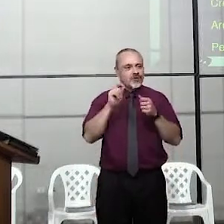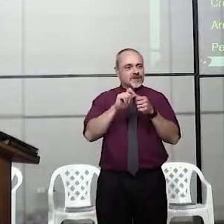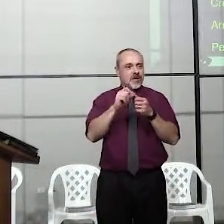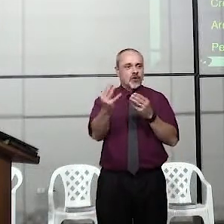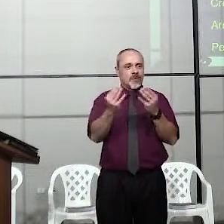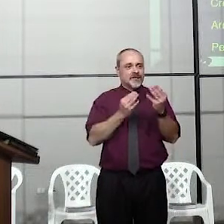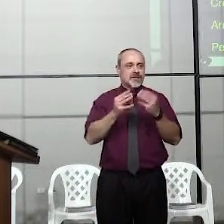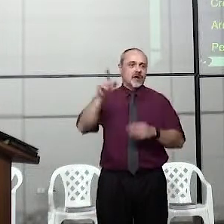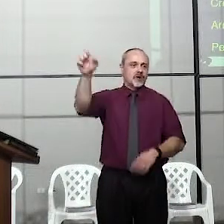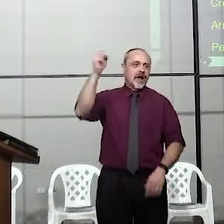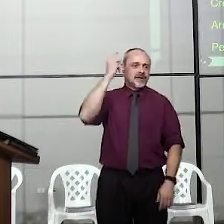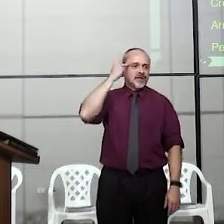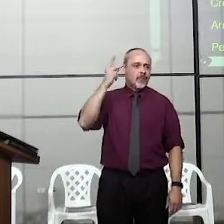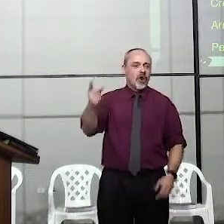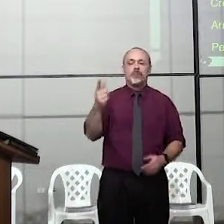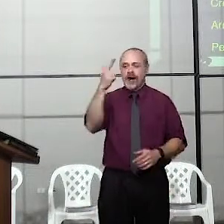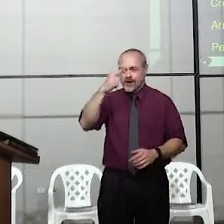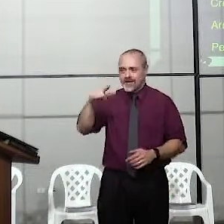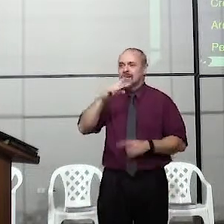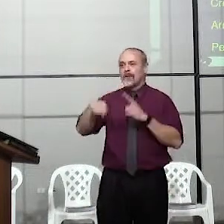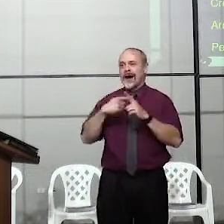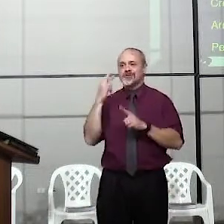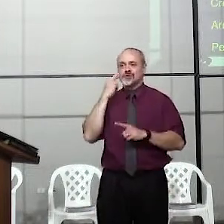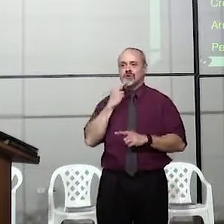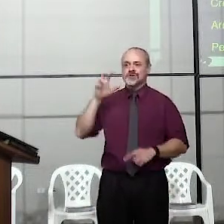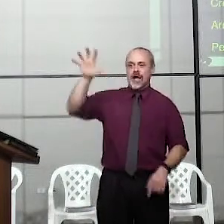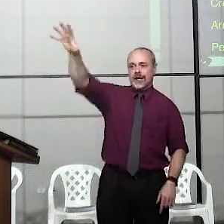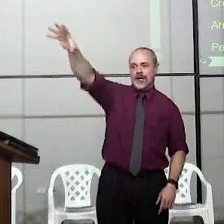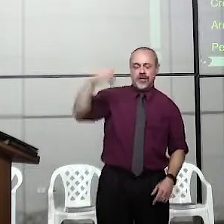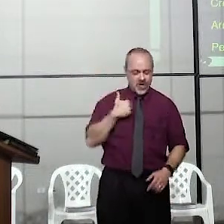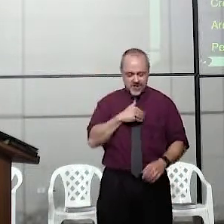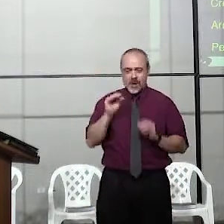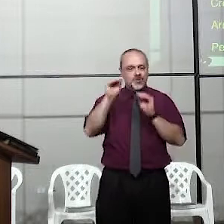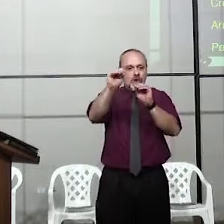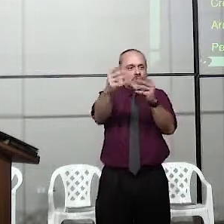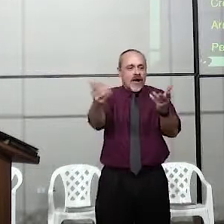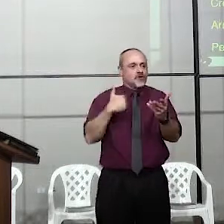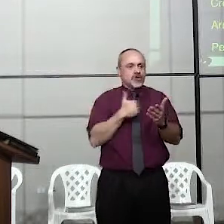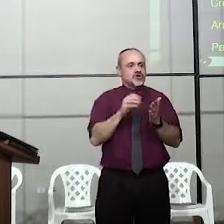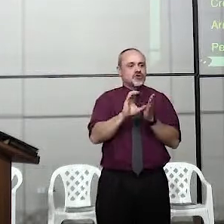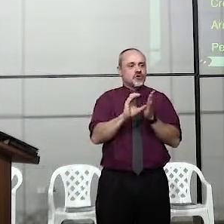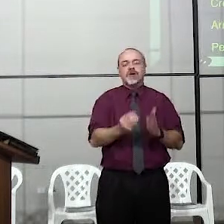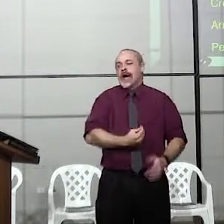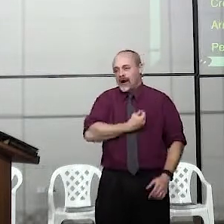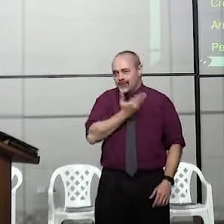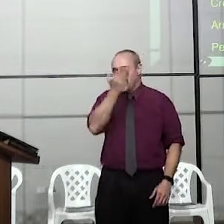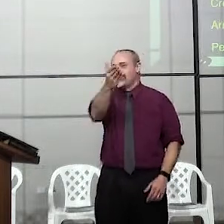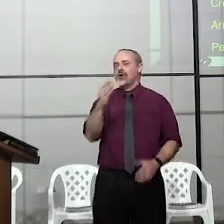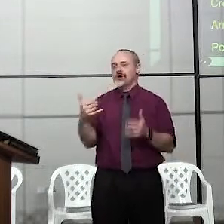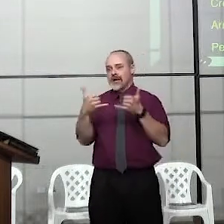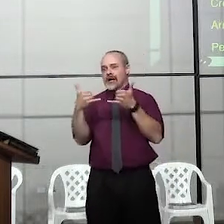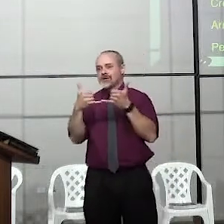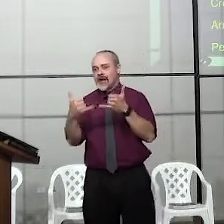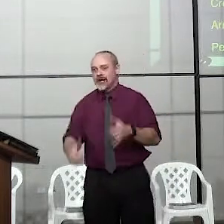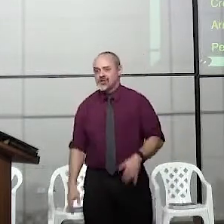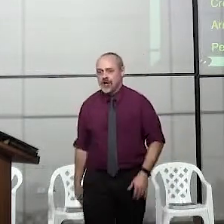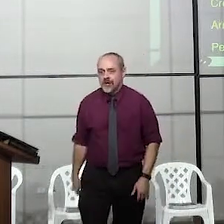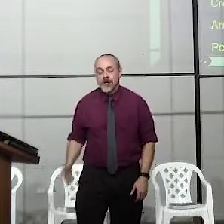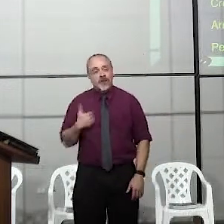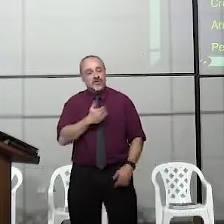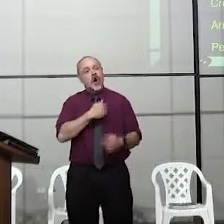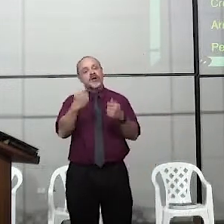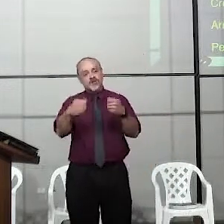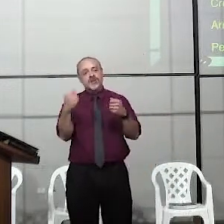Eu estou fazendo o ministério lá em São Paulo para alcançar mais surdos ali. Nós estamos colocando os nossos cultos ao vivo na